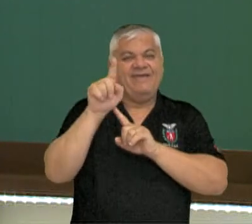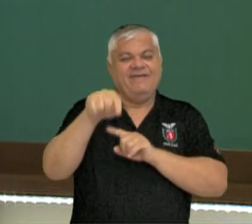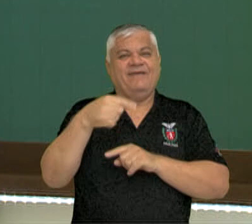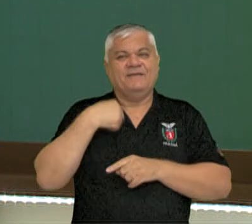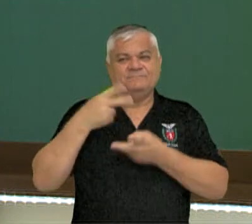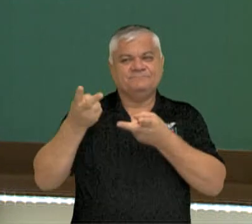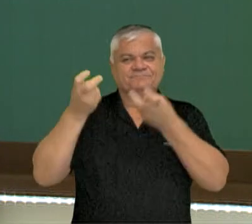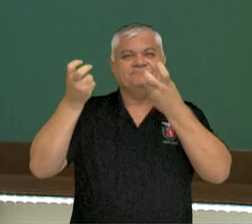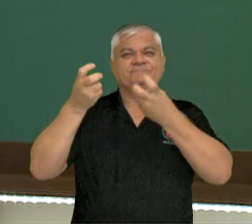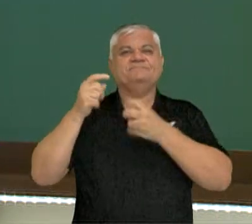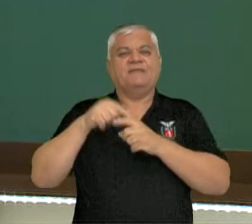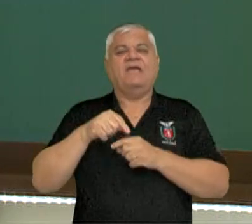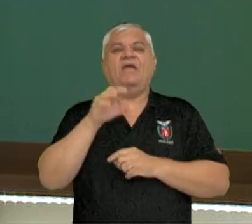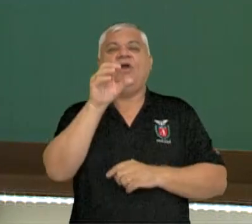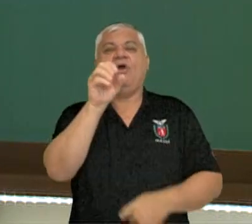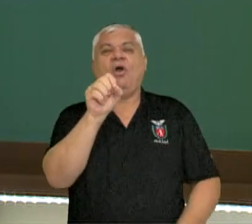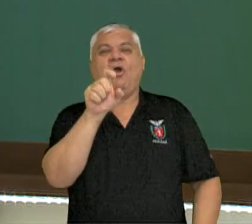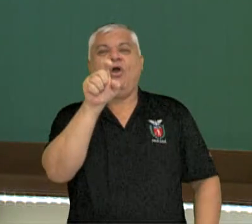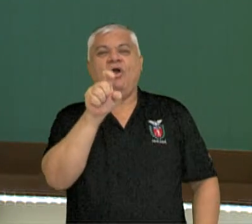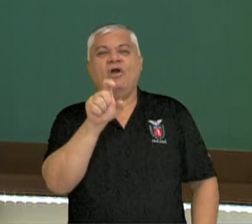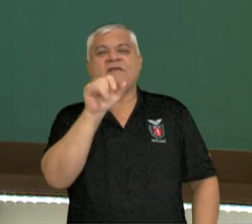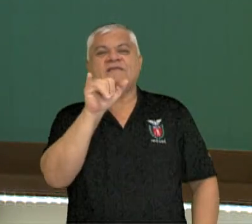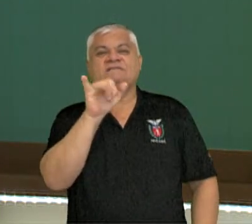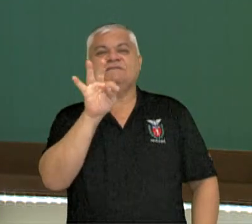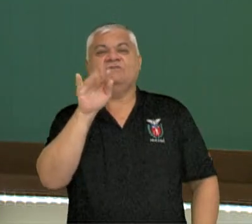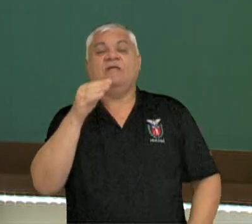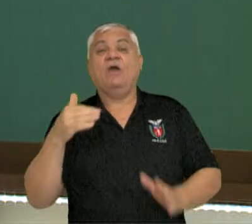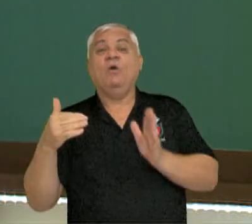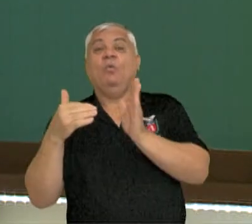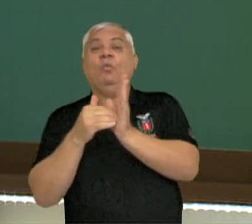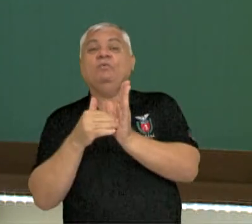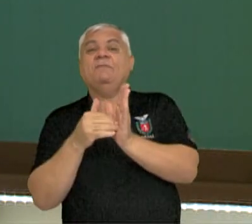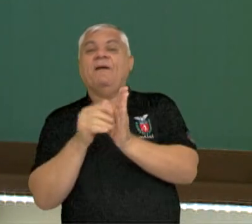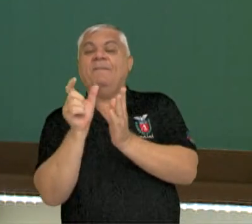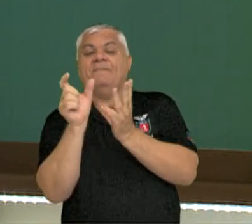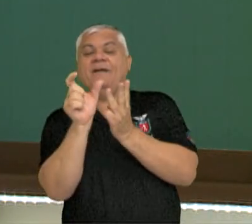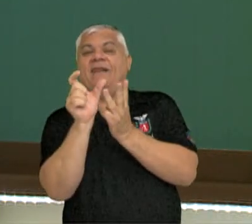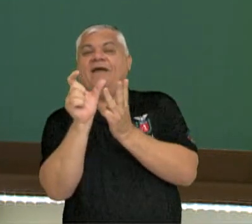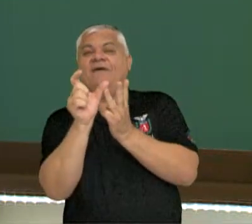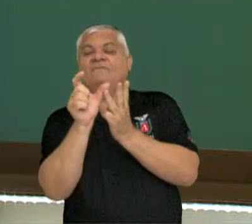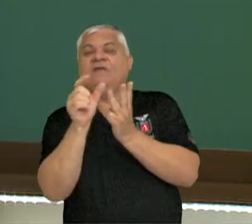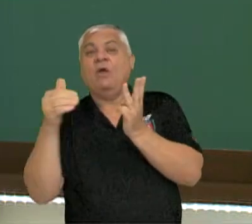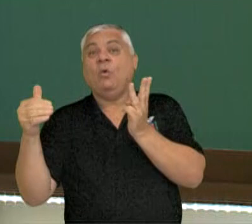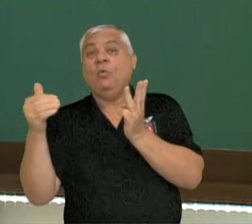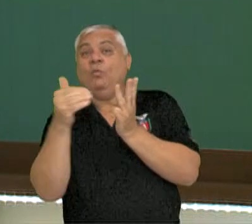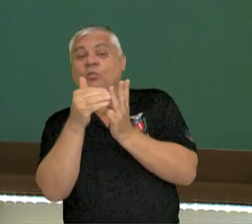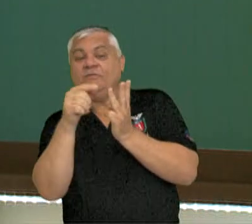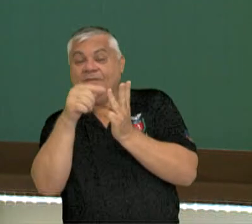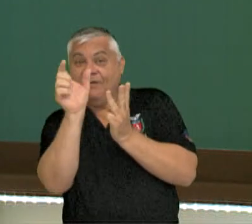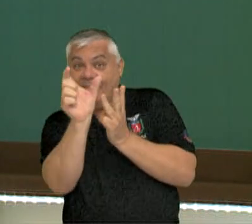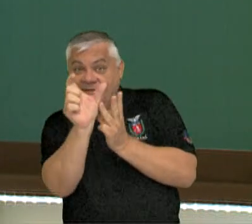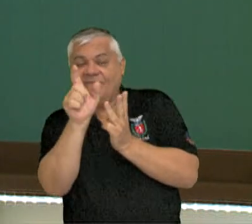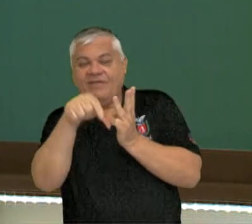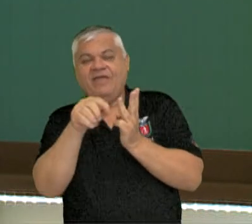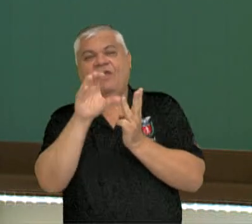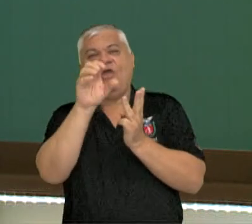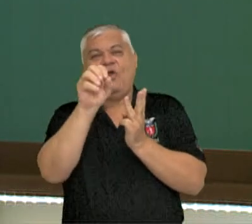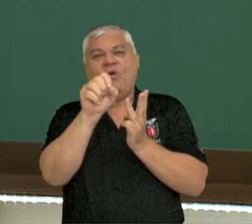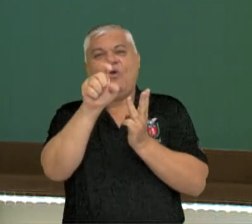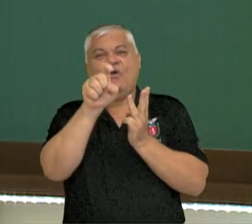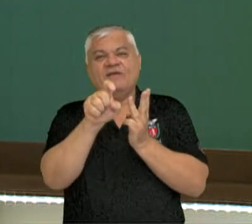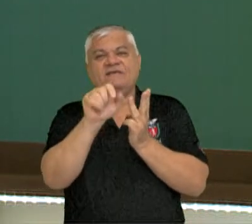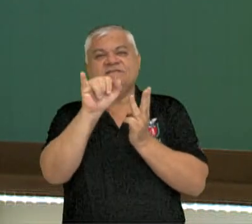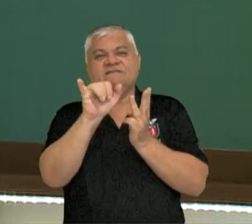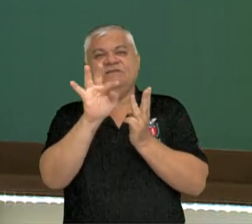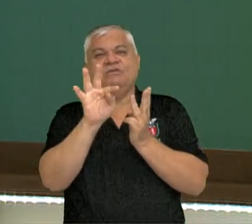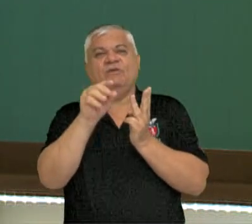são classificadas como oxítonas, quando a última sílaba é a sílaba tônica, ou seja, a sílaba mais forte